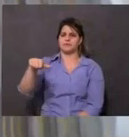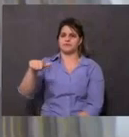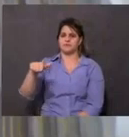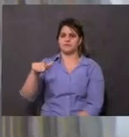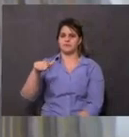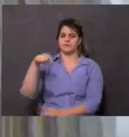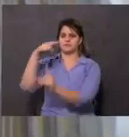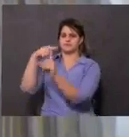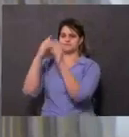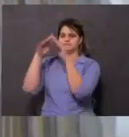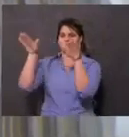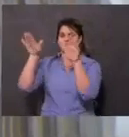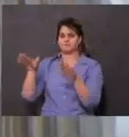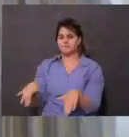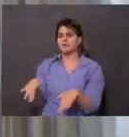submisso.